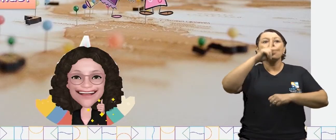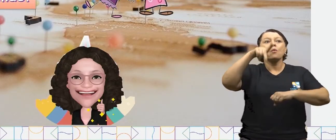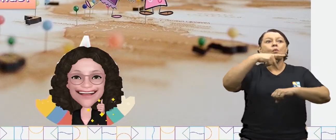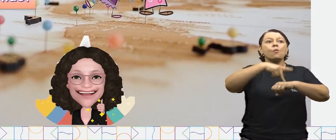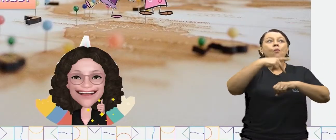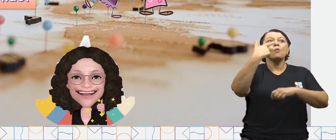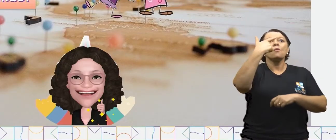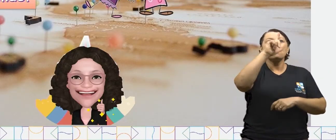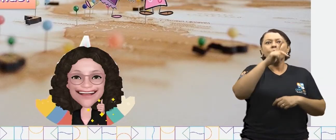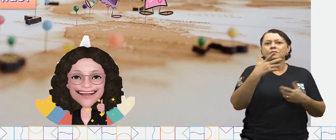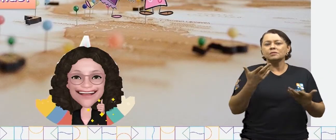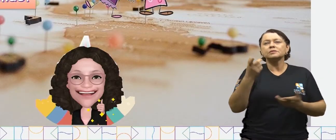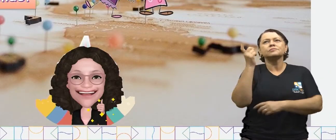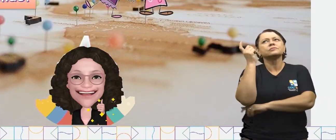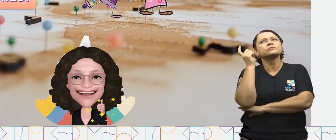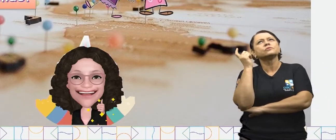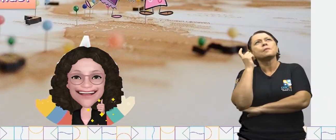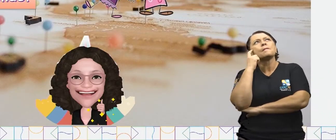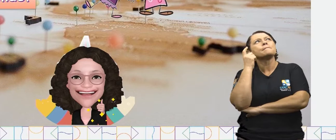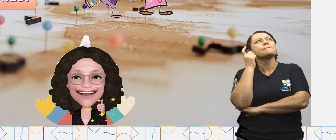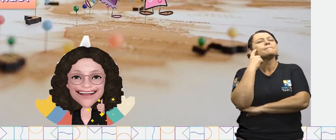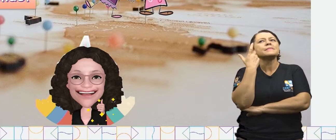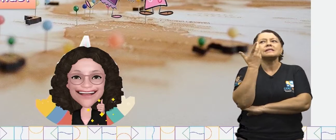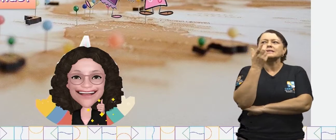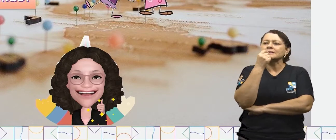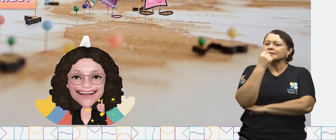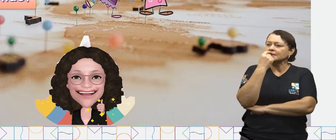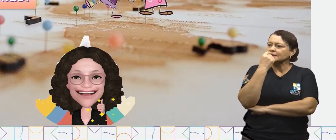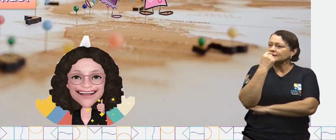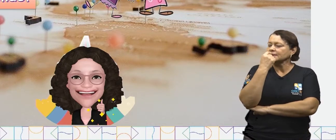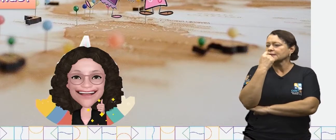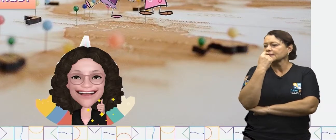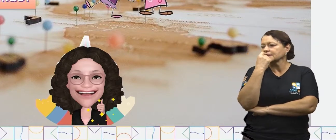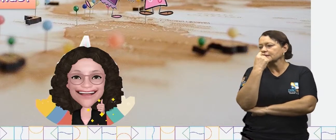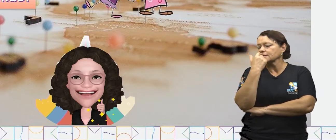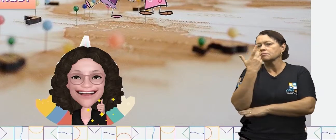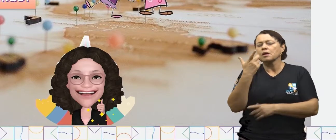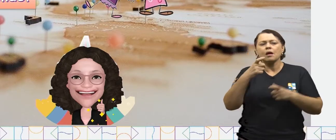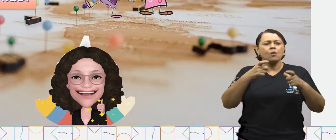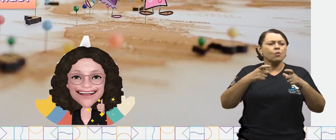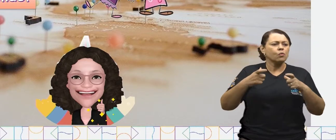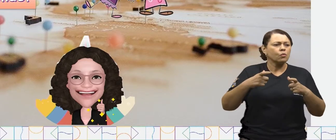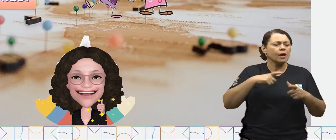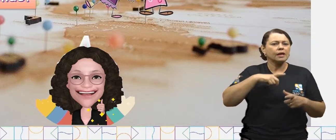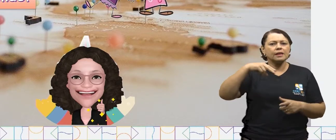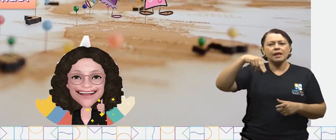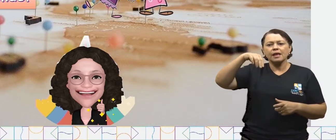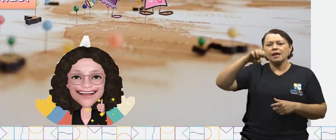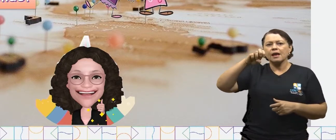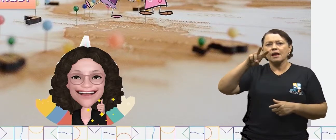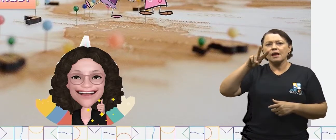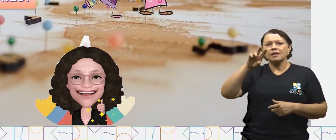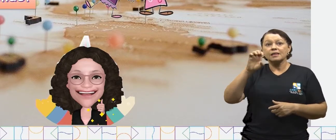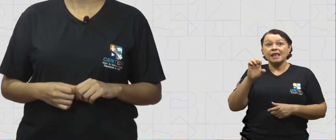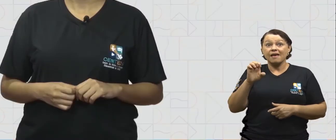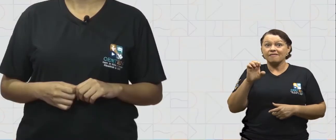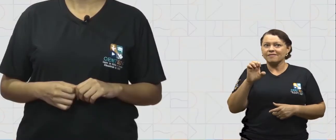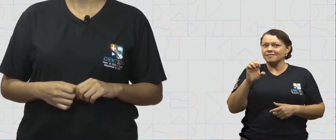outro país? Deixe-me ver. Talvez, quem sabe, um lugar que tenha neve.